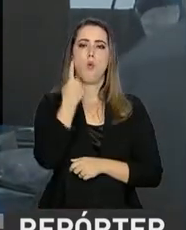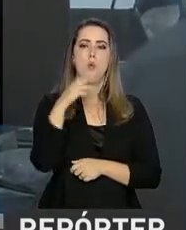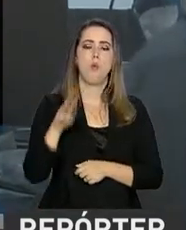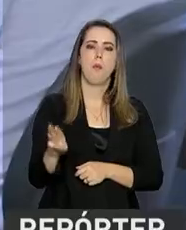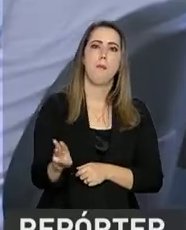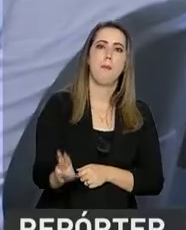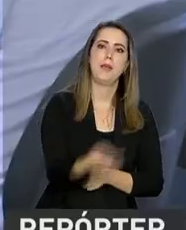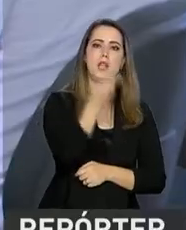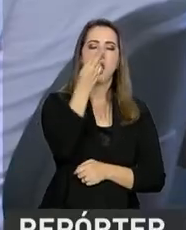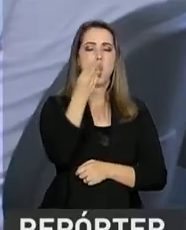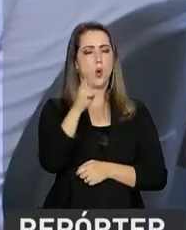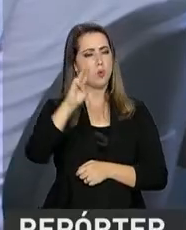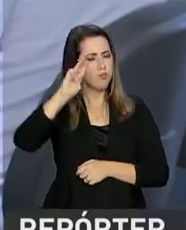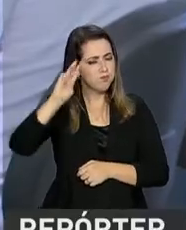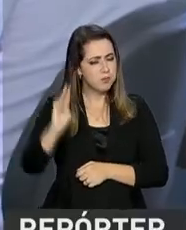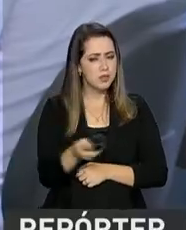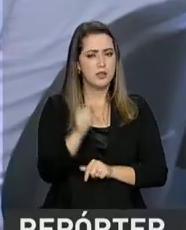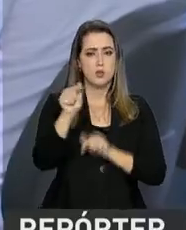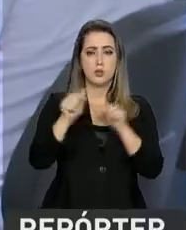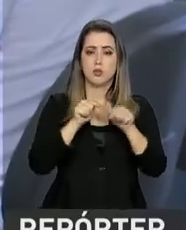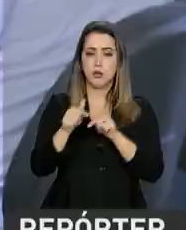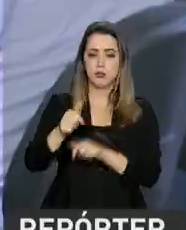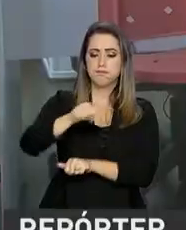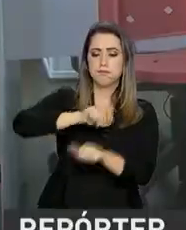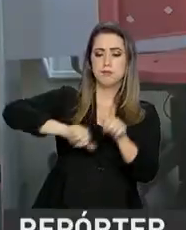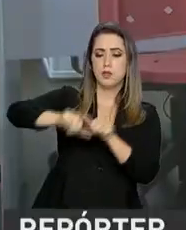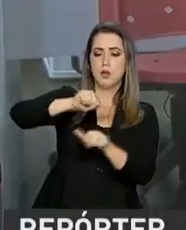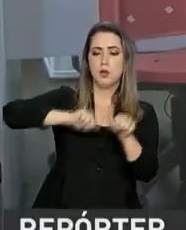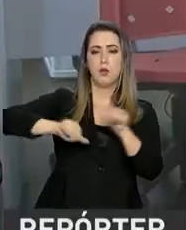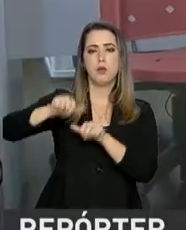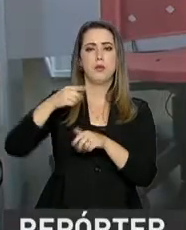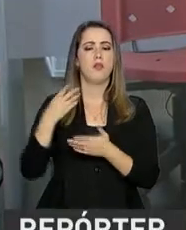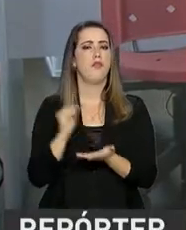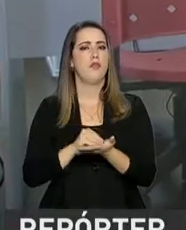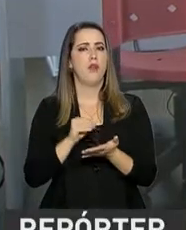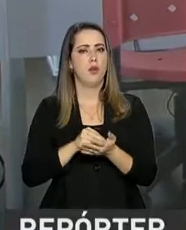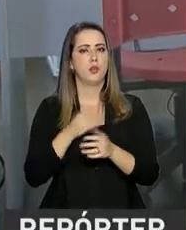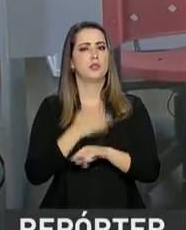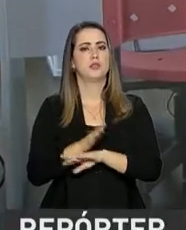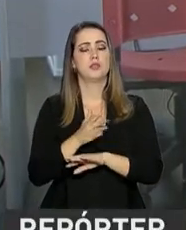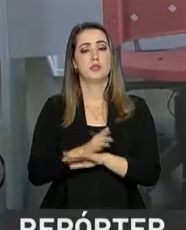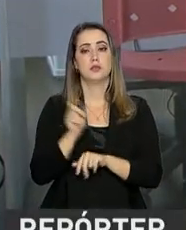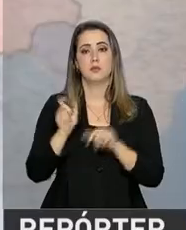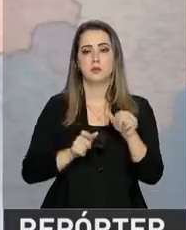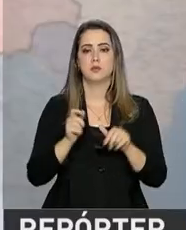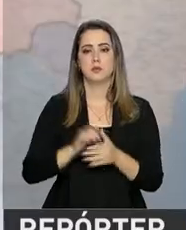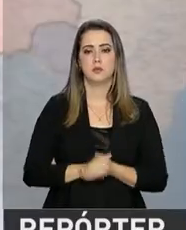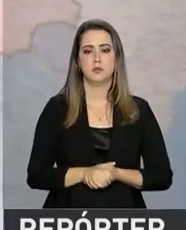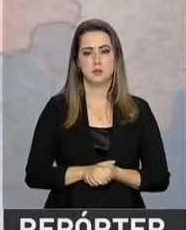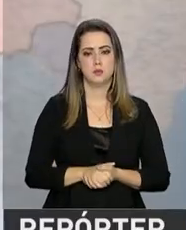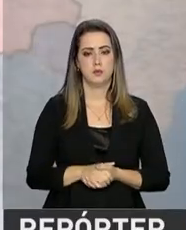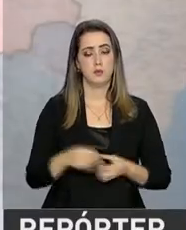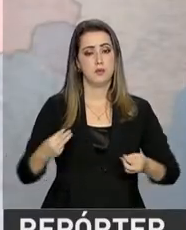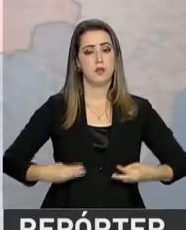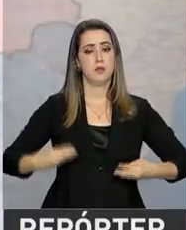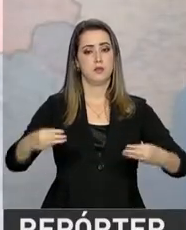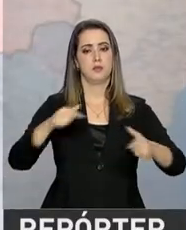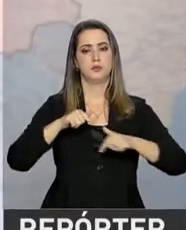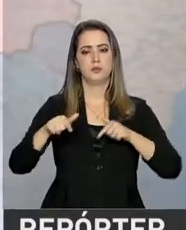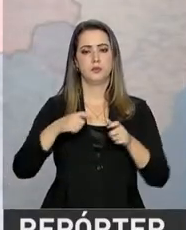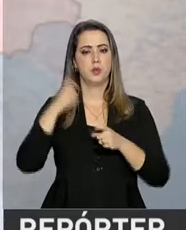de empregos, ou seja, aqueles que não são ocupados por falta de qualificação do trabalhador. O Ministério do Trabalho,